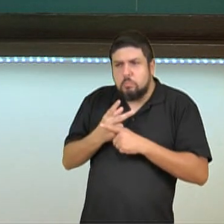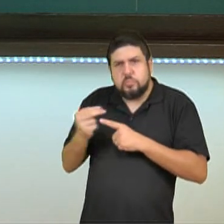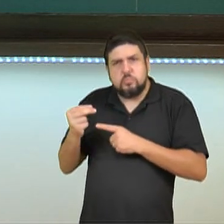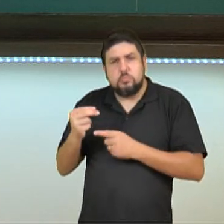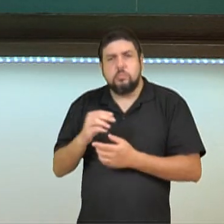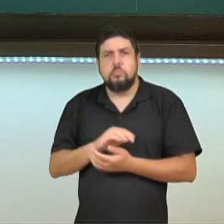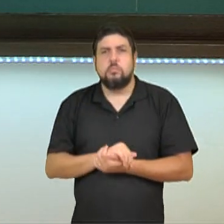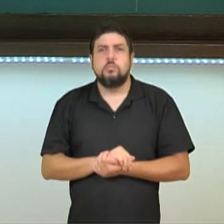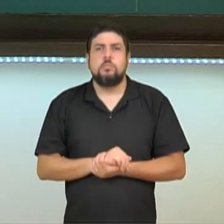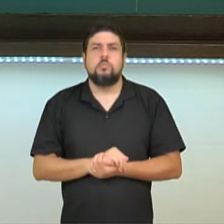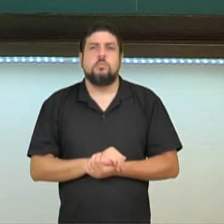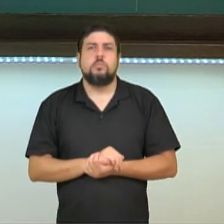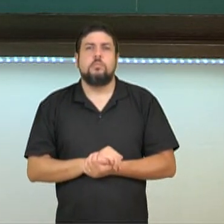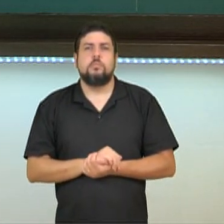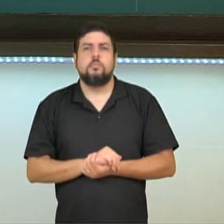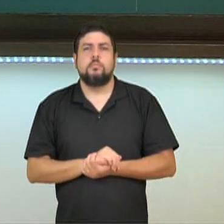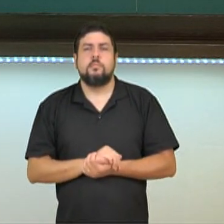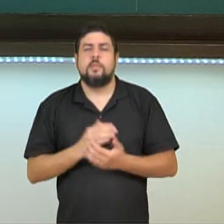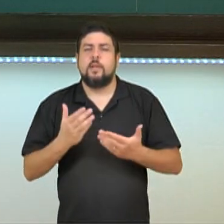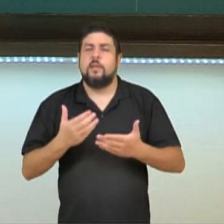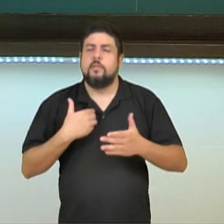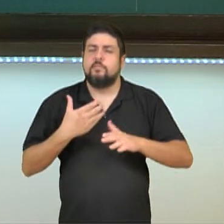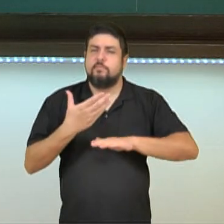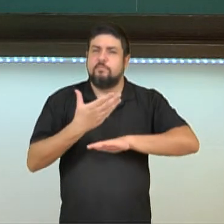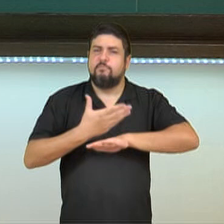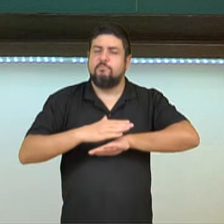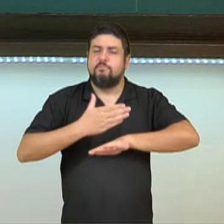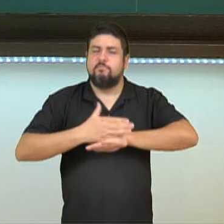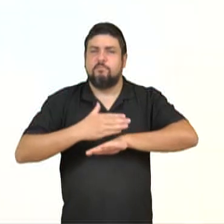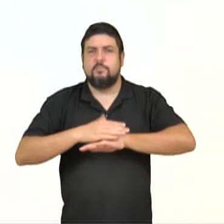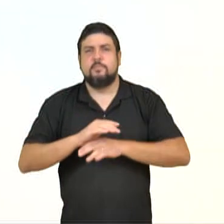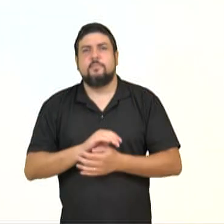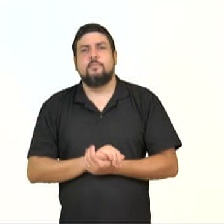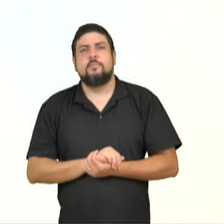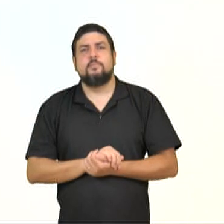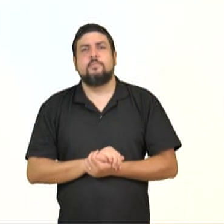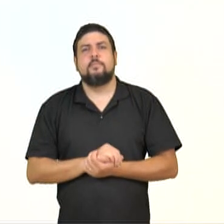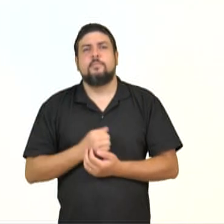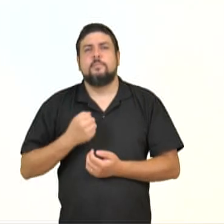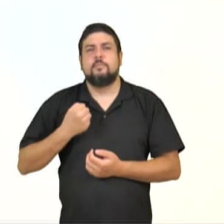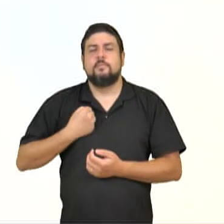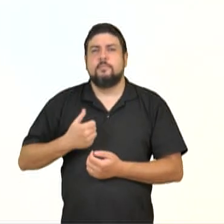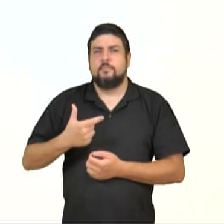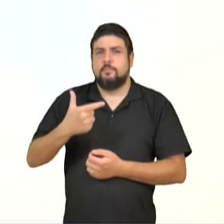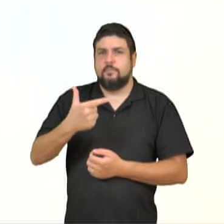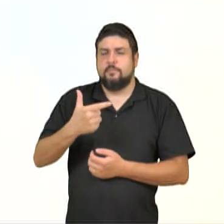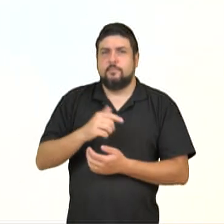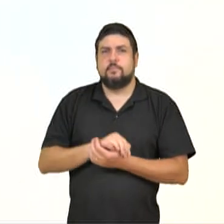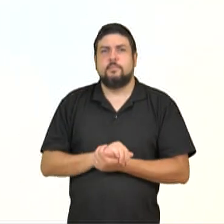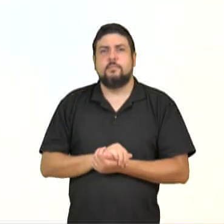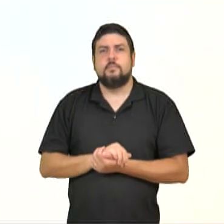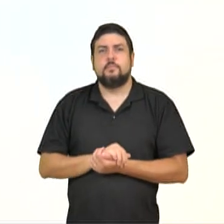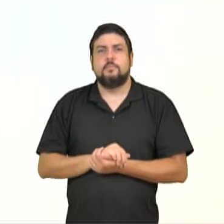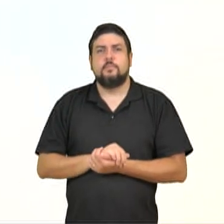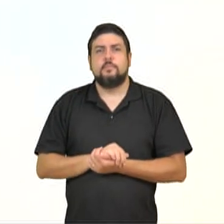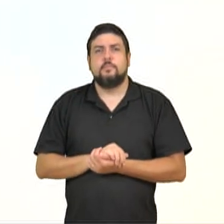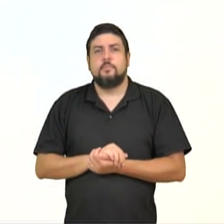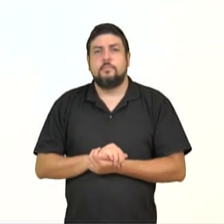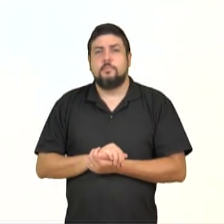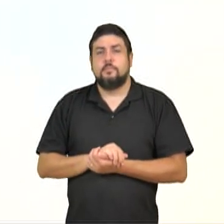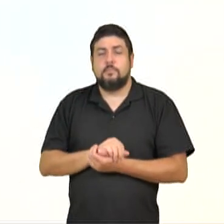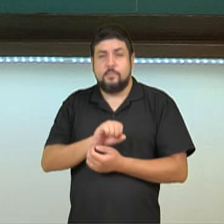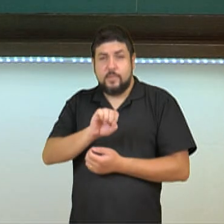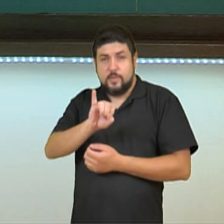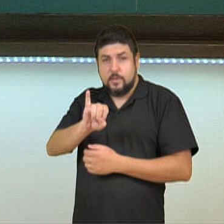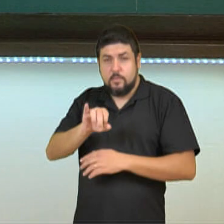E aqui então, momento de praticar. Questão 2. Quando ficamos doentes, pode ser